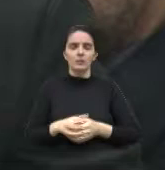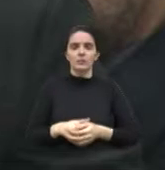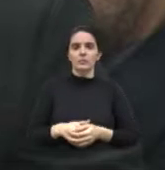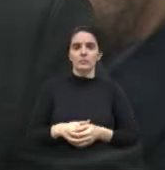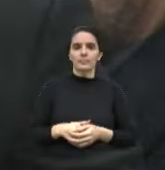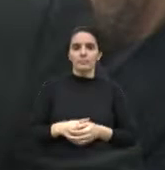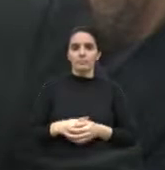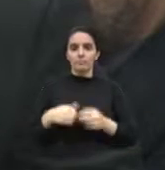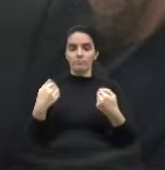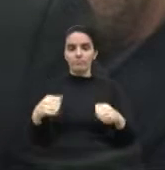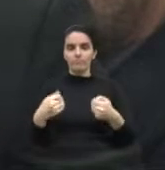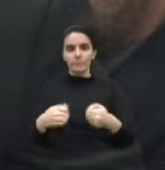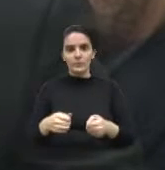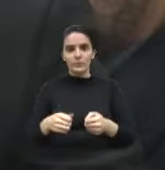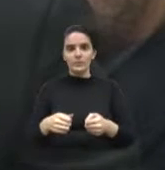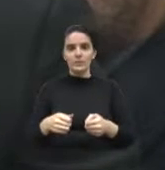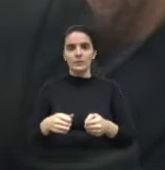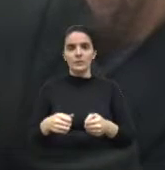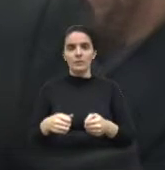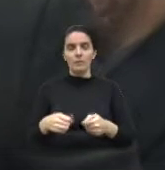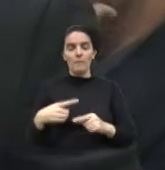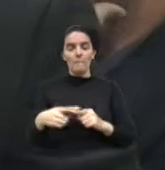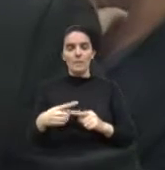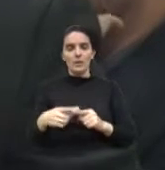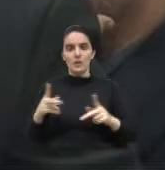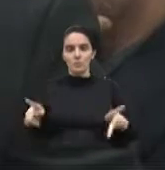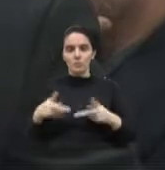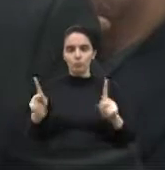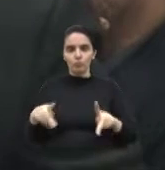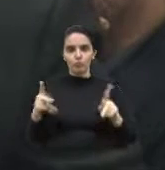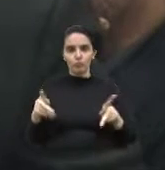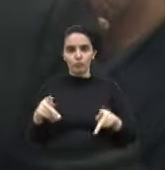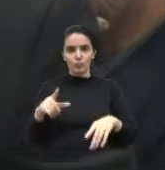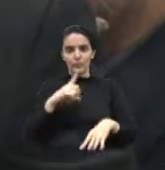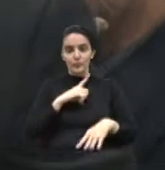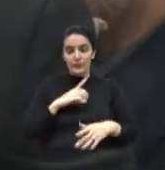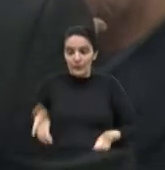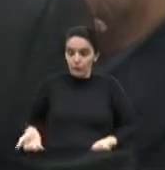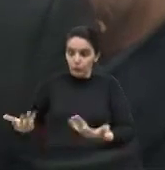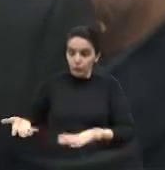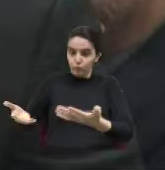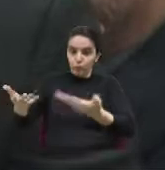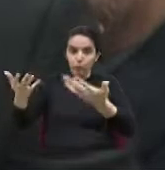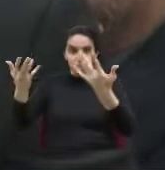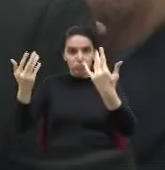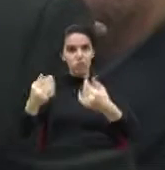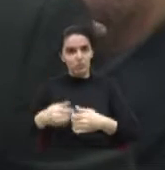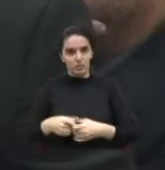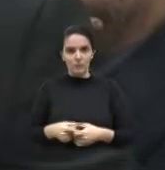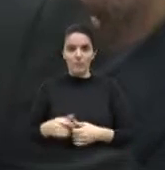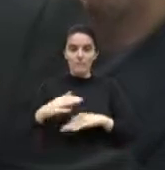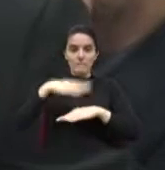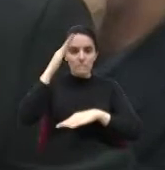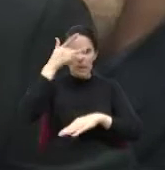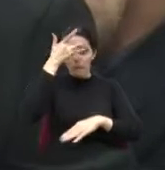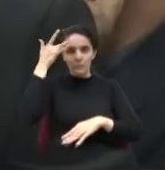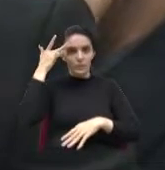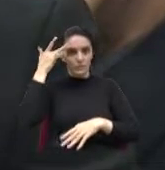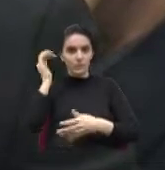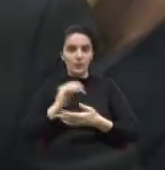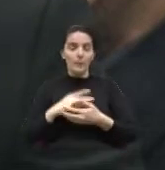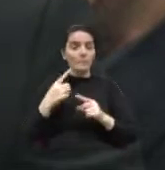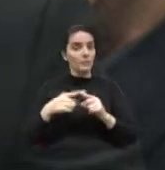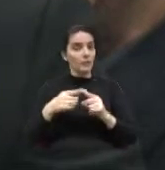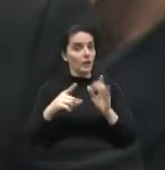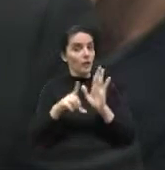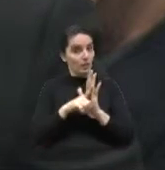com que o fomento de público nesses lugares aumentem, pois nós fizemos a lei com o